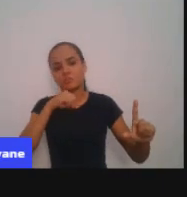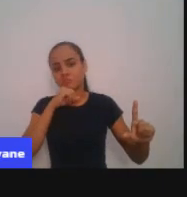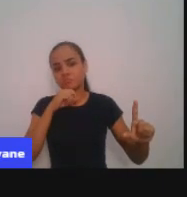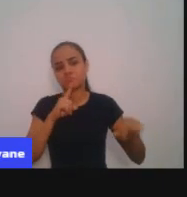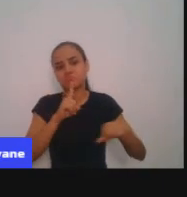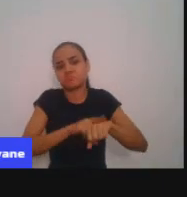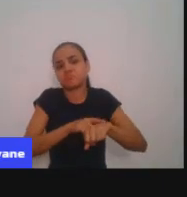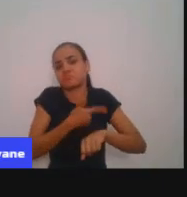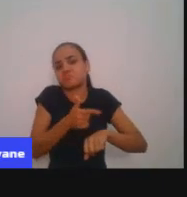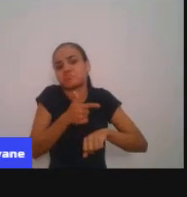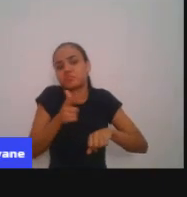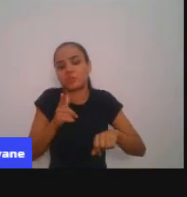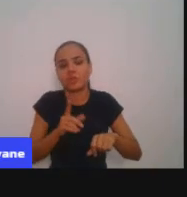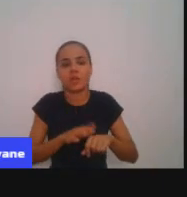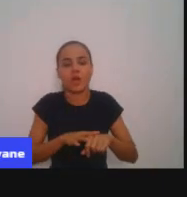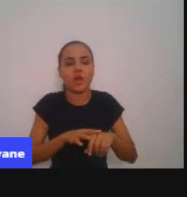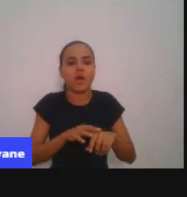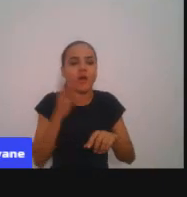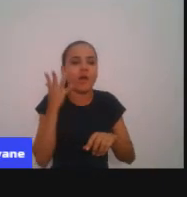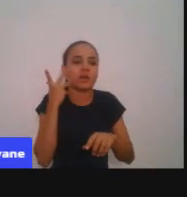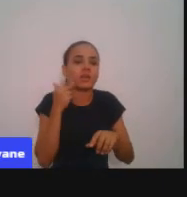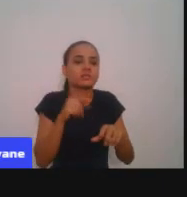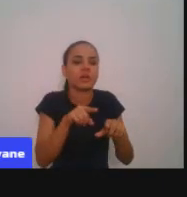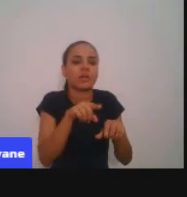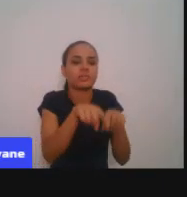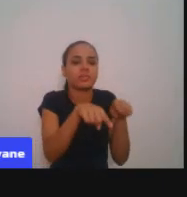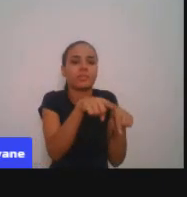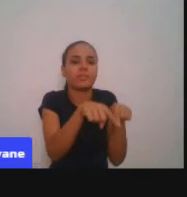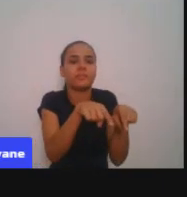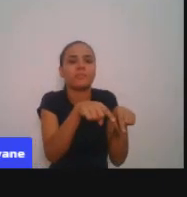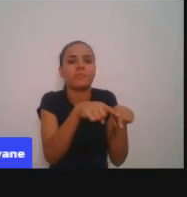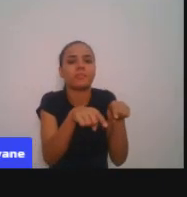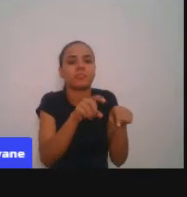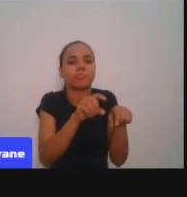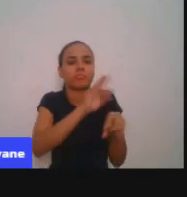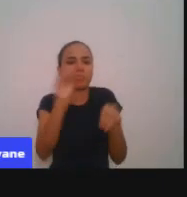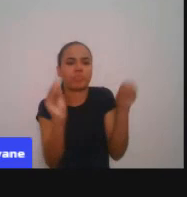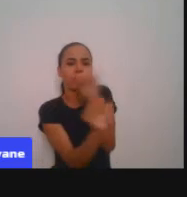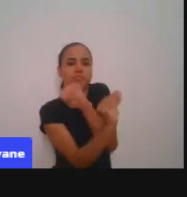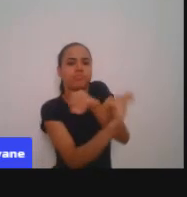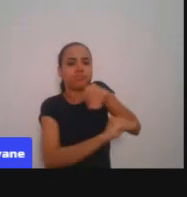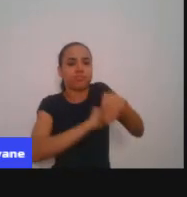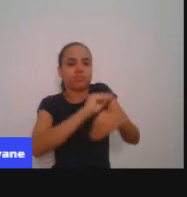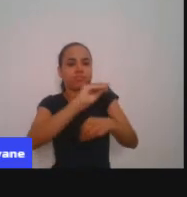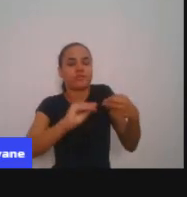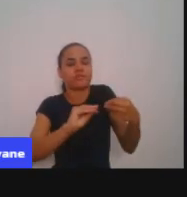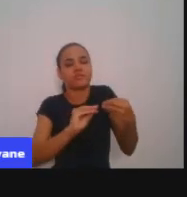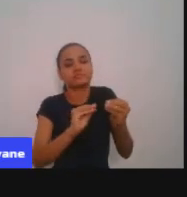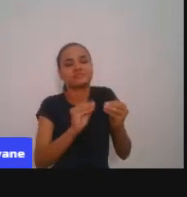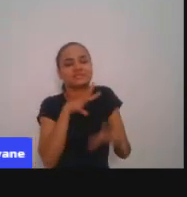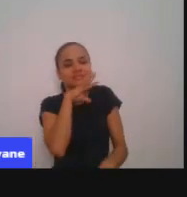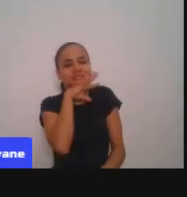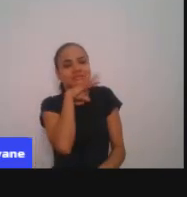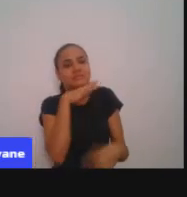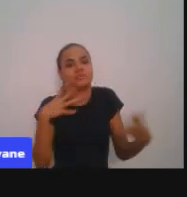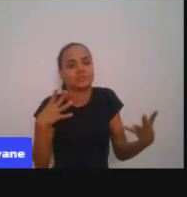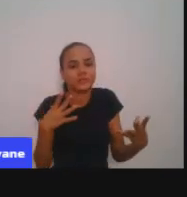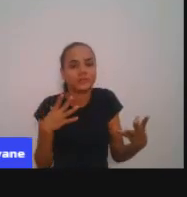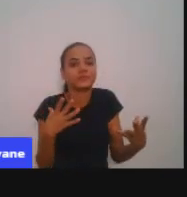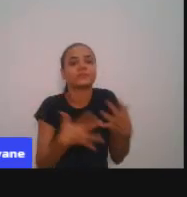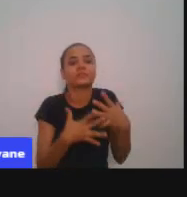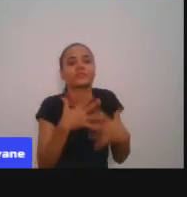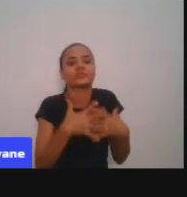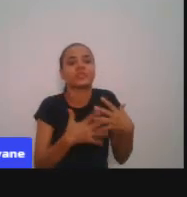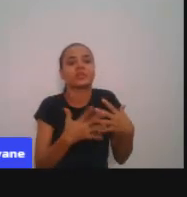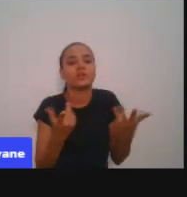em tudo que tem, sai tudo do lugar, né? Agora, se você salvar no modo de apresentação e disponibilizar no WhatsApp, a